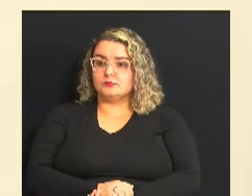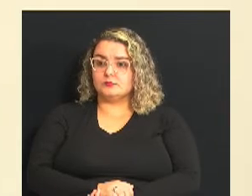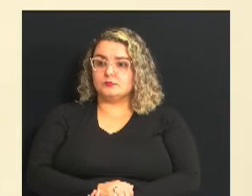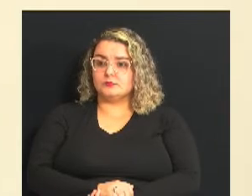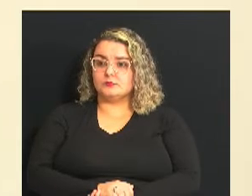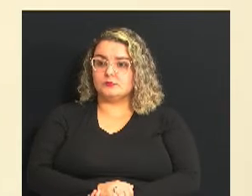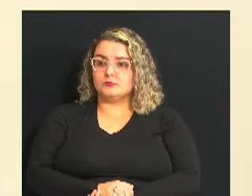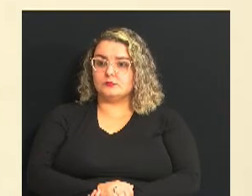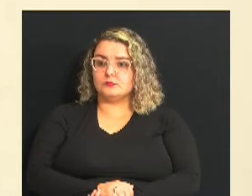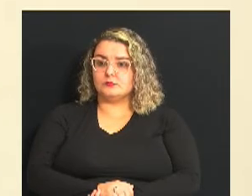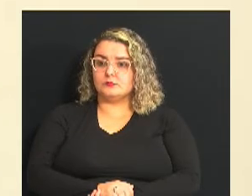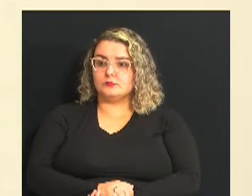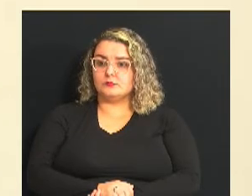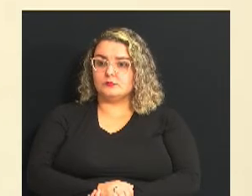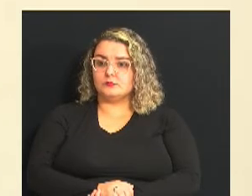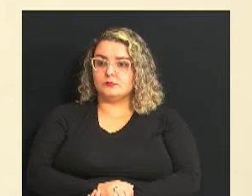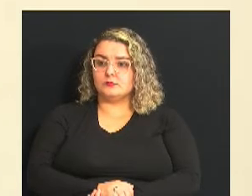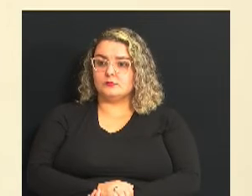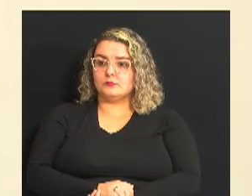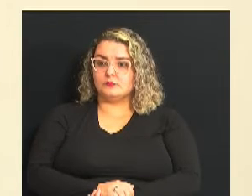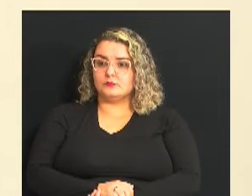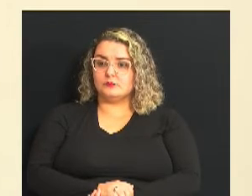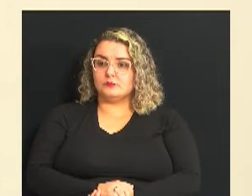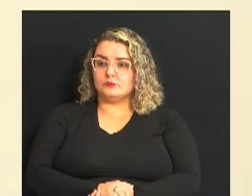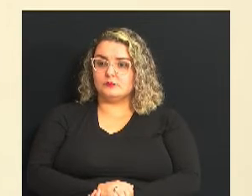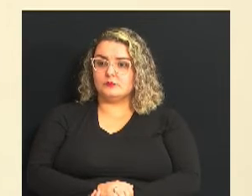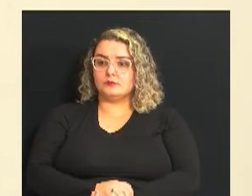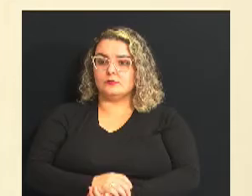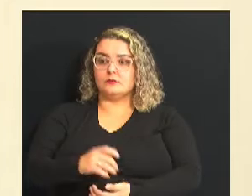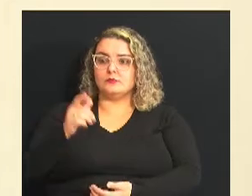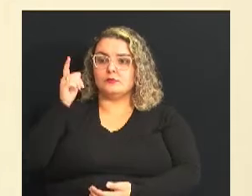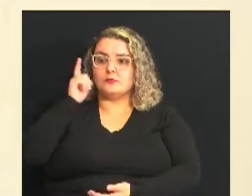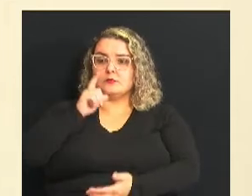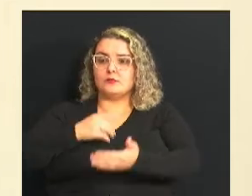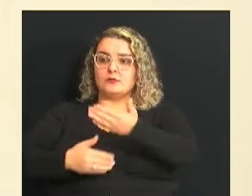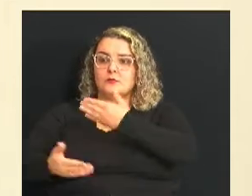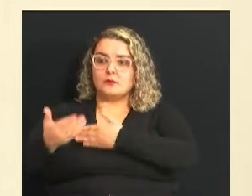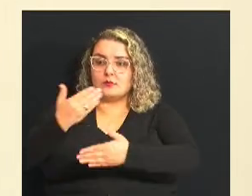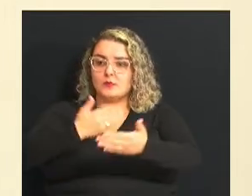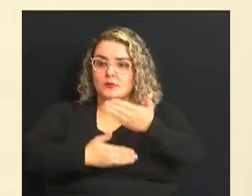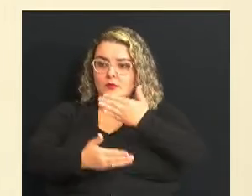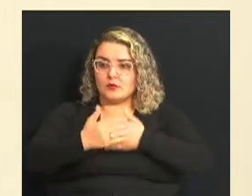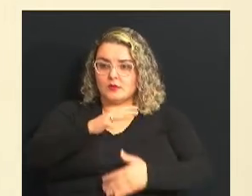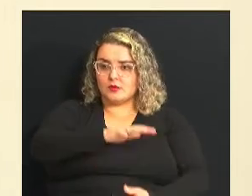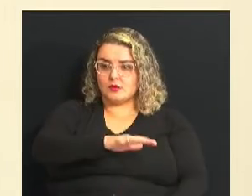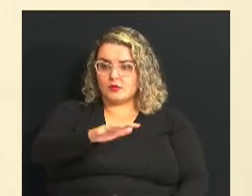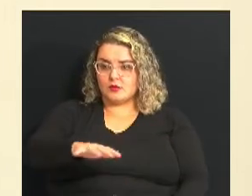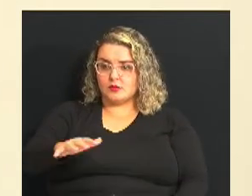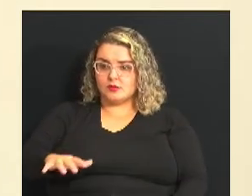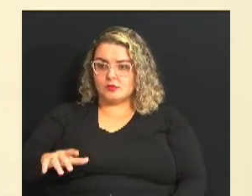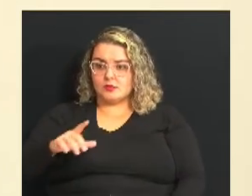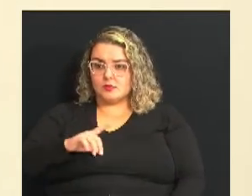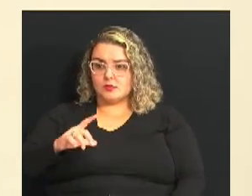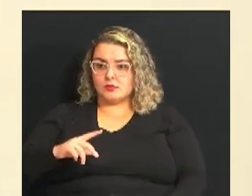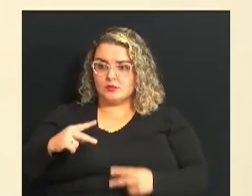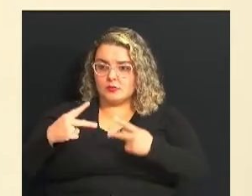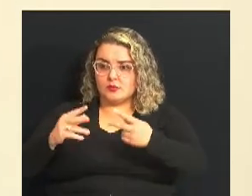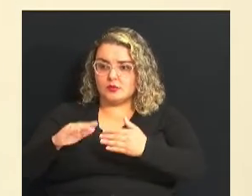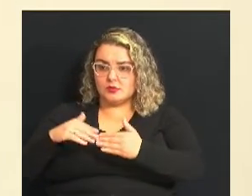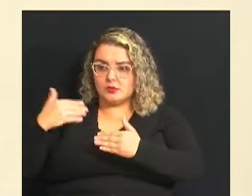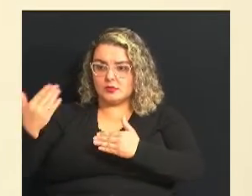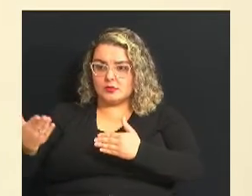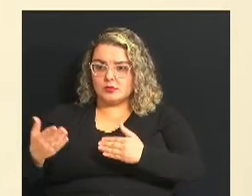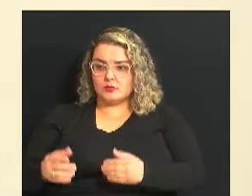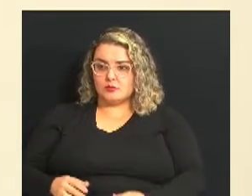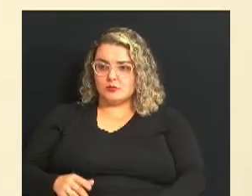consegue compartilhar entre setores, para usuários, geralmente gerar um link externo,